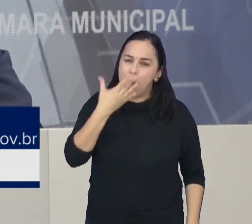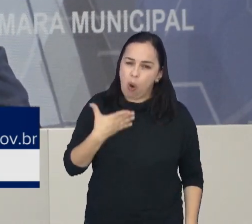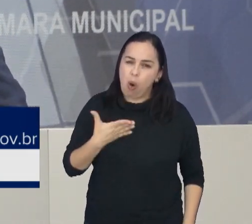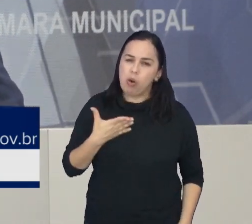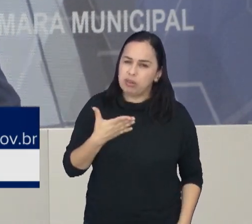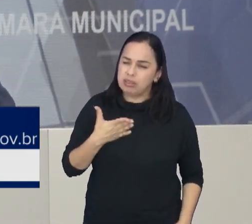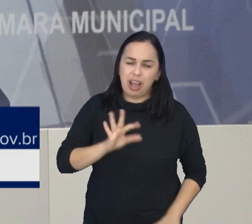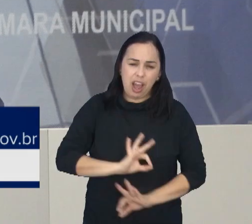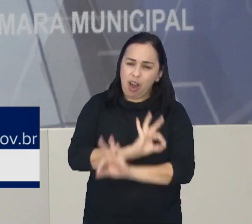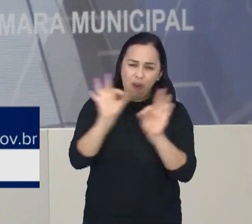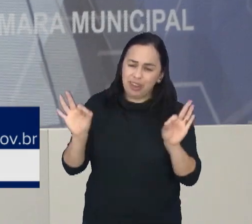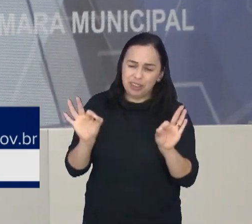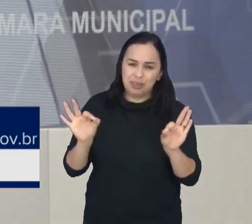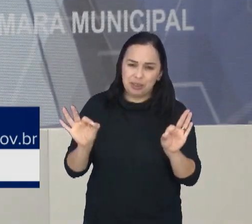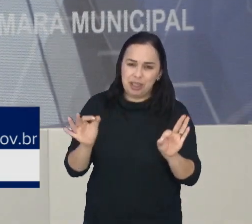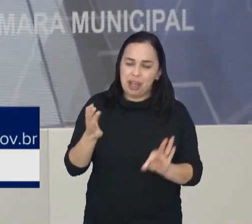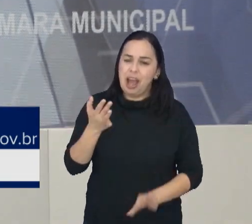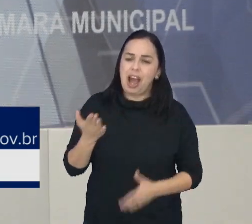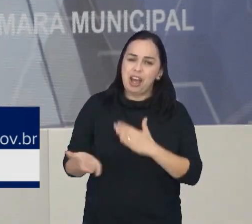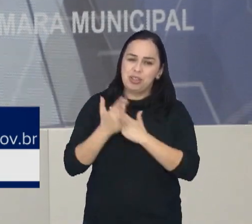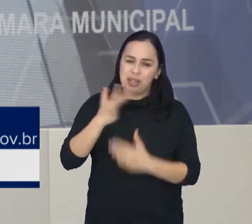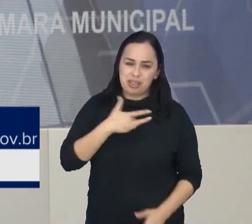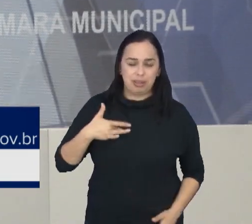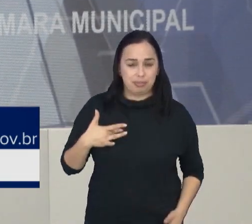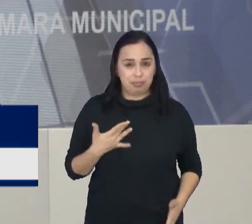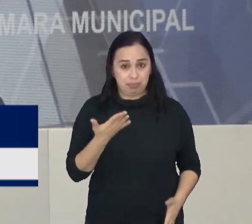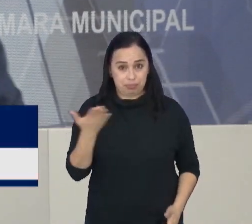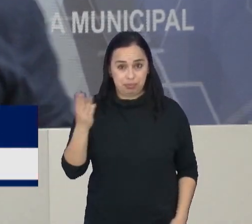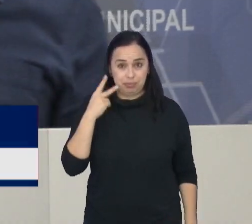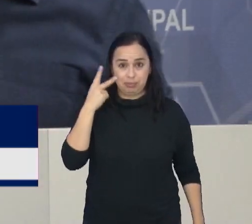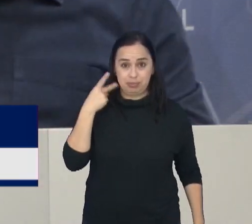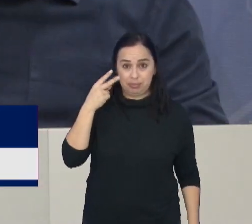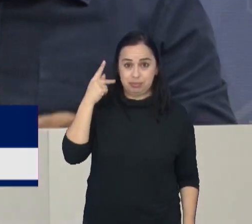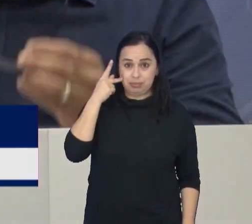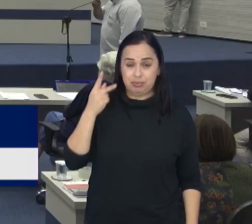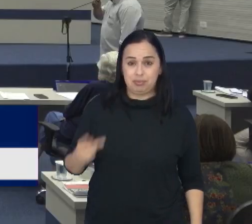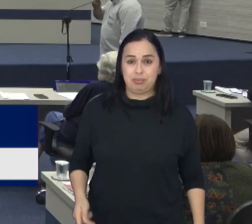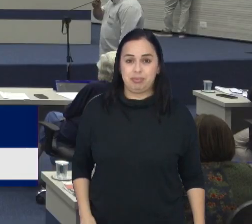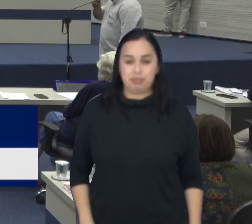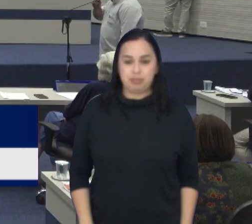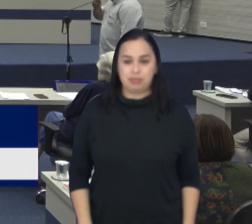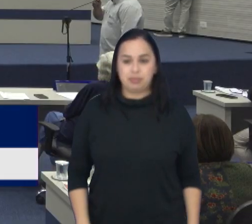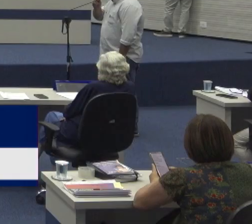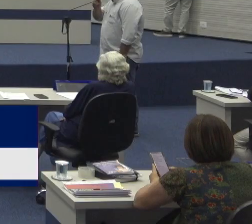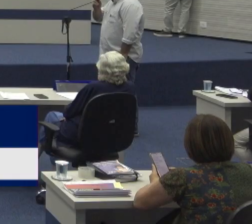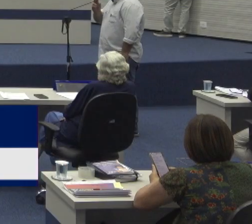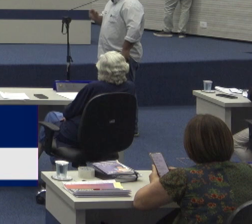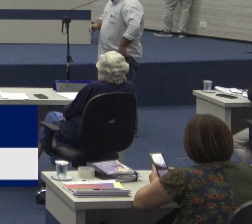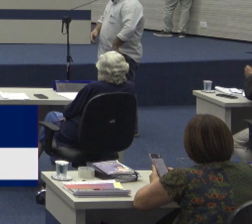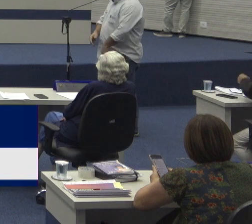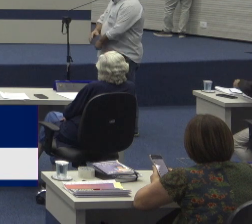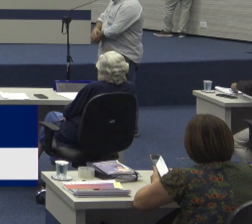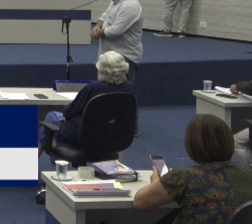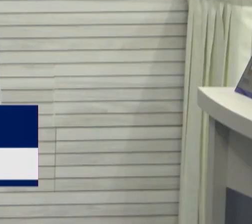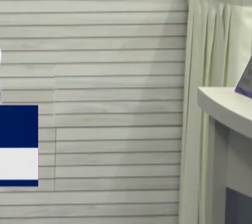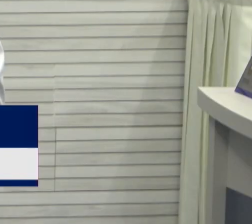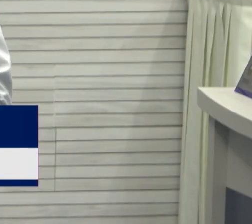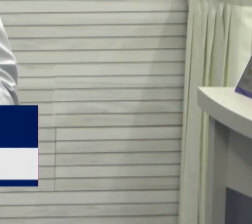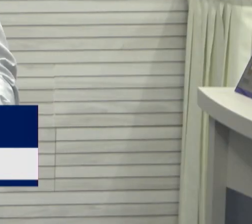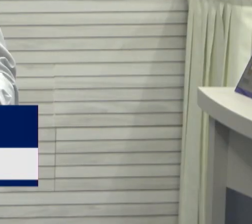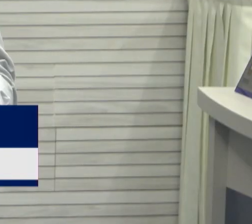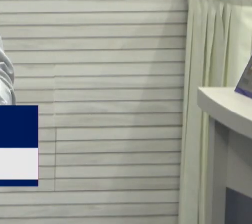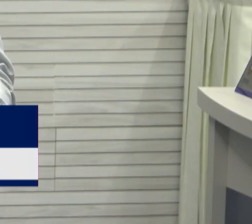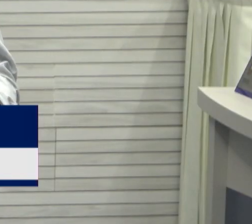atum, um peixinho é bom para a saúde. Vereador Pascucci. Obrigado, Juvenil. Rapidamente, só para colaborar com o